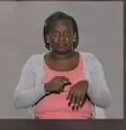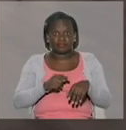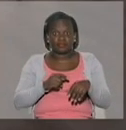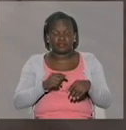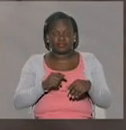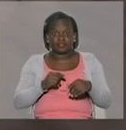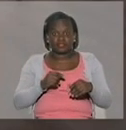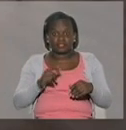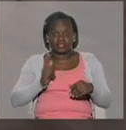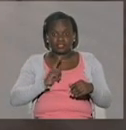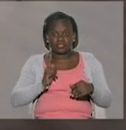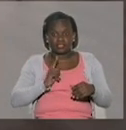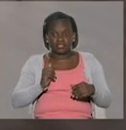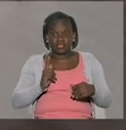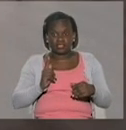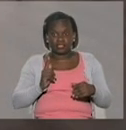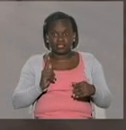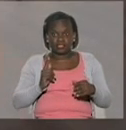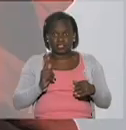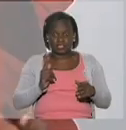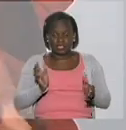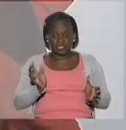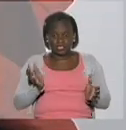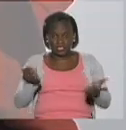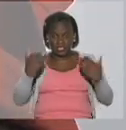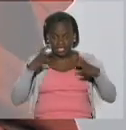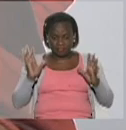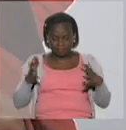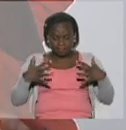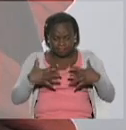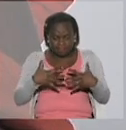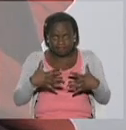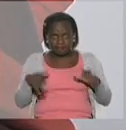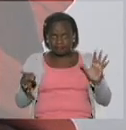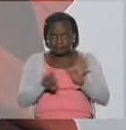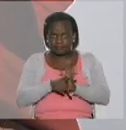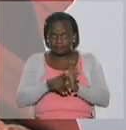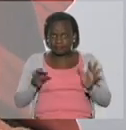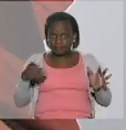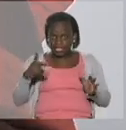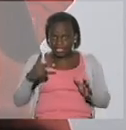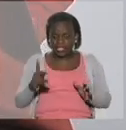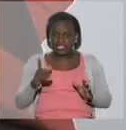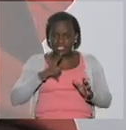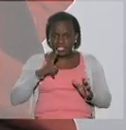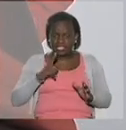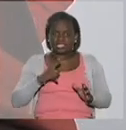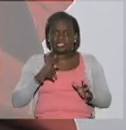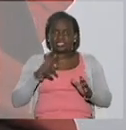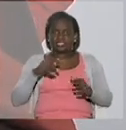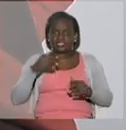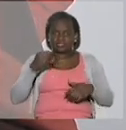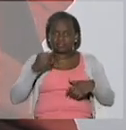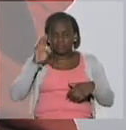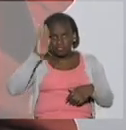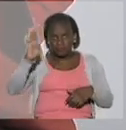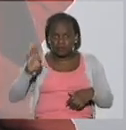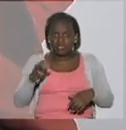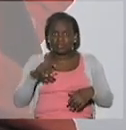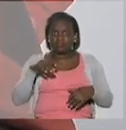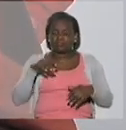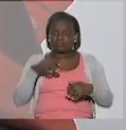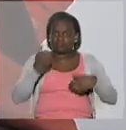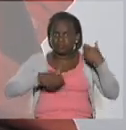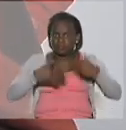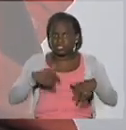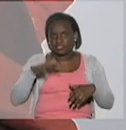momento de ter um certo arcabouço para entrar realmente na teoria, né? Nos principais